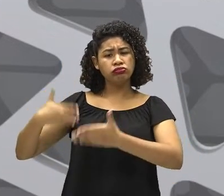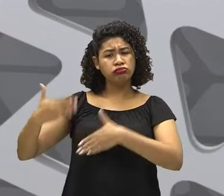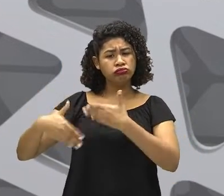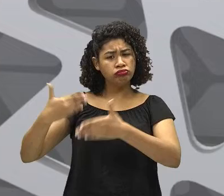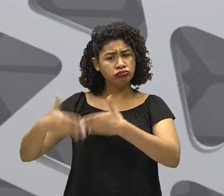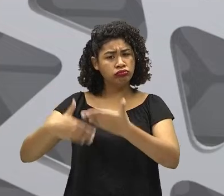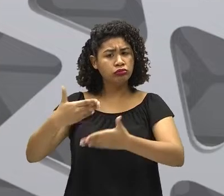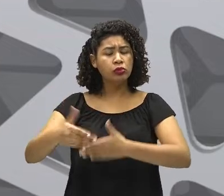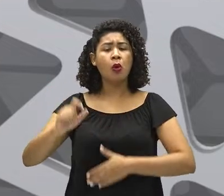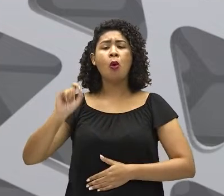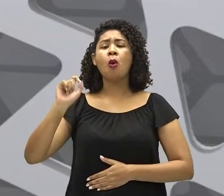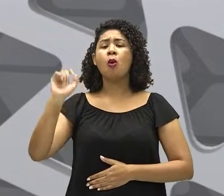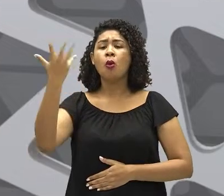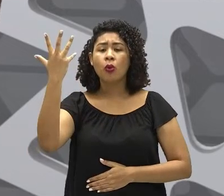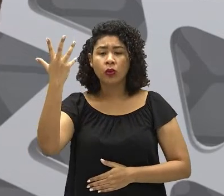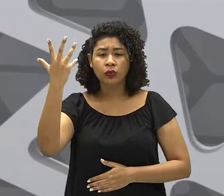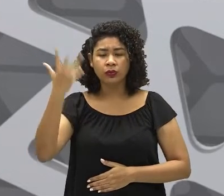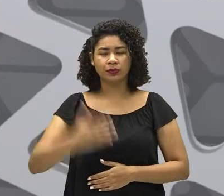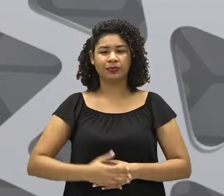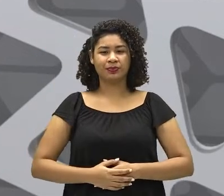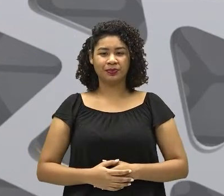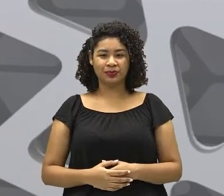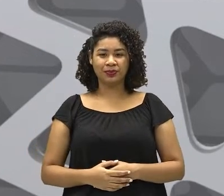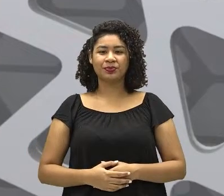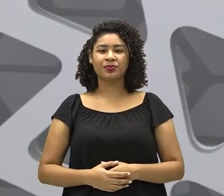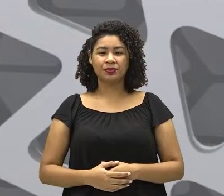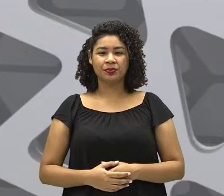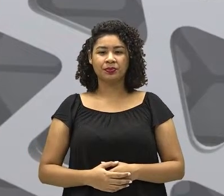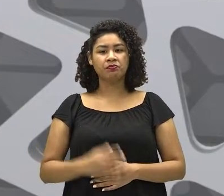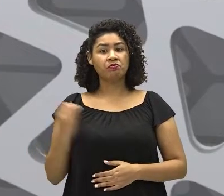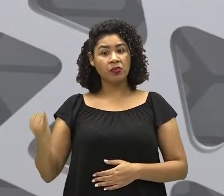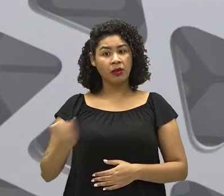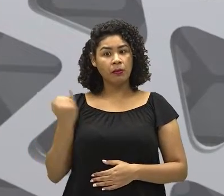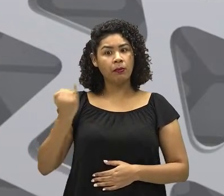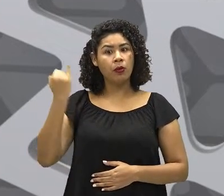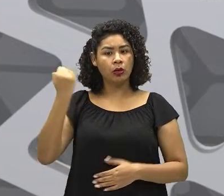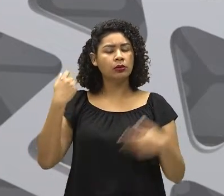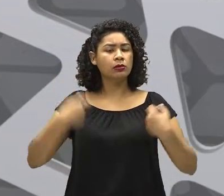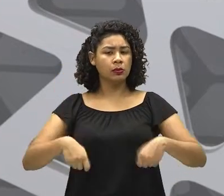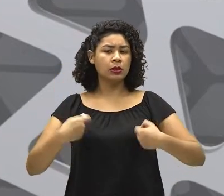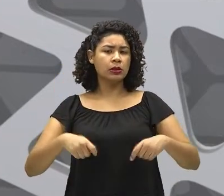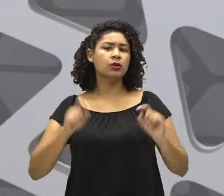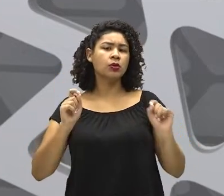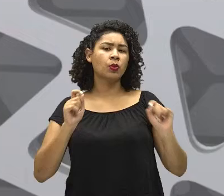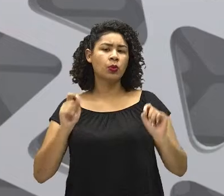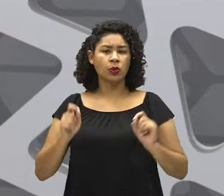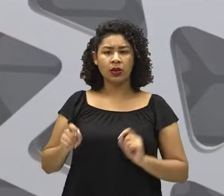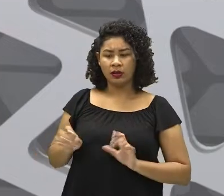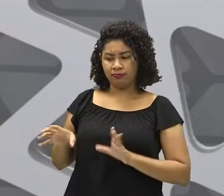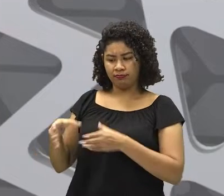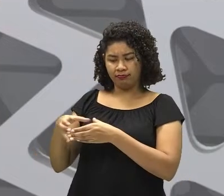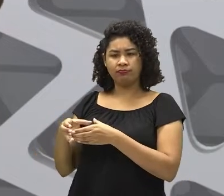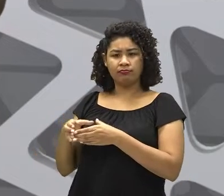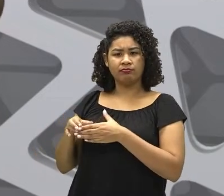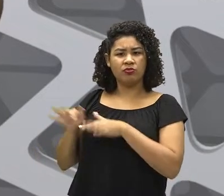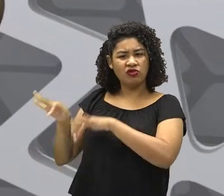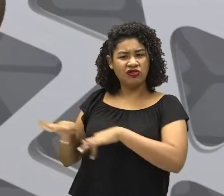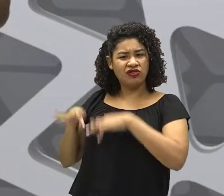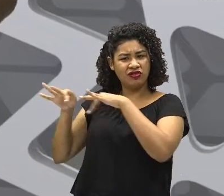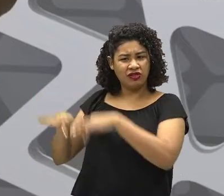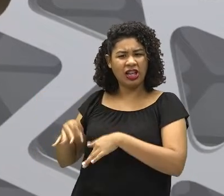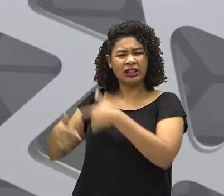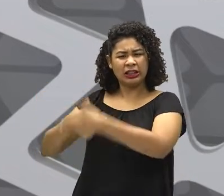o que vai acontecer? Vai ser necessário que esses feudos que procuravam ser autossuficientes,